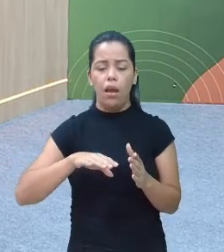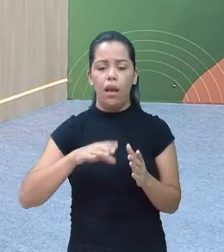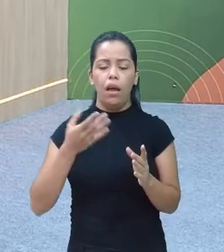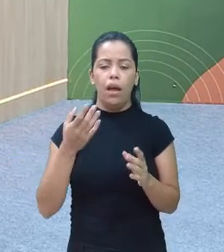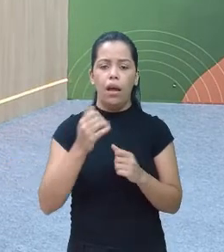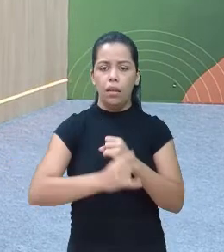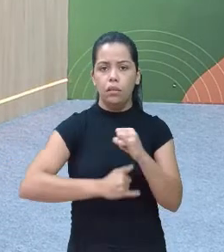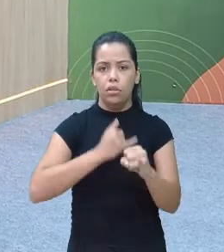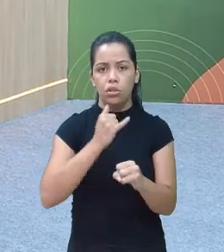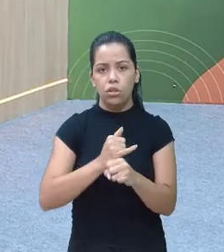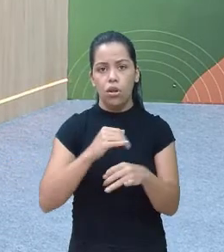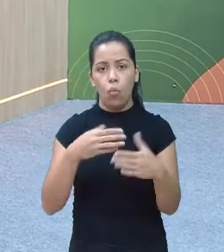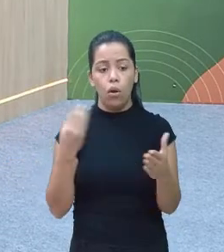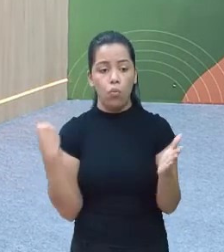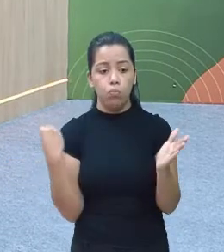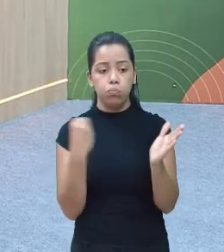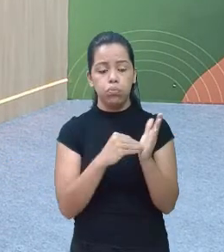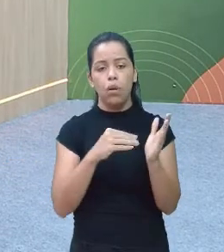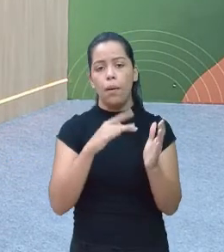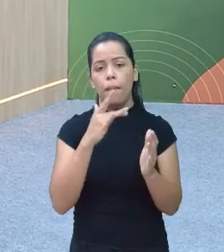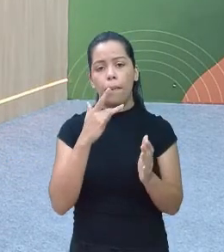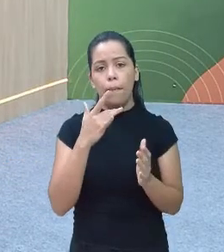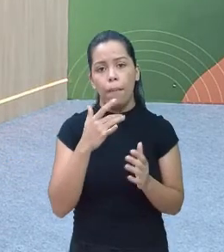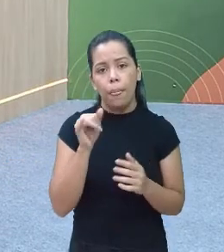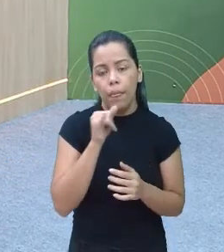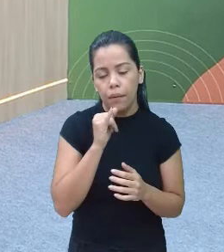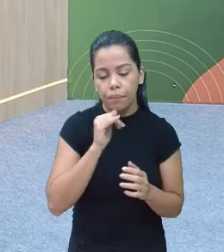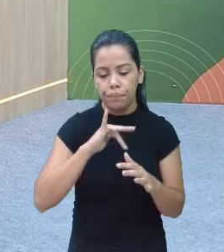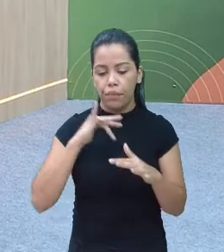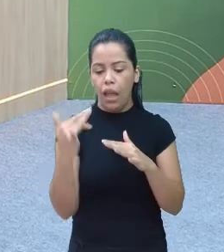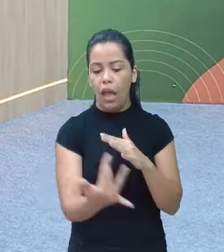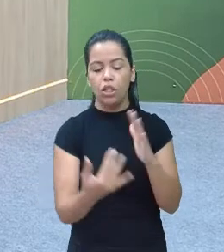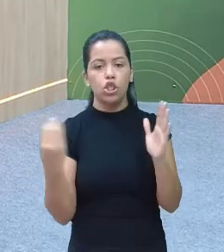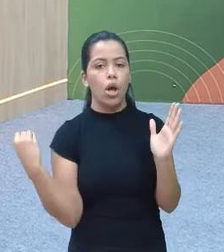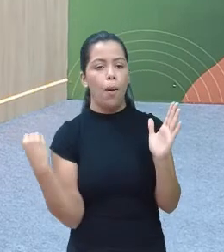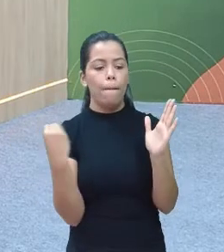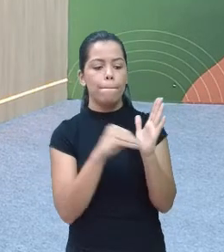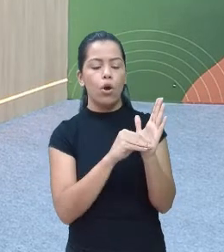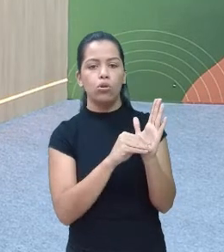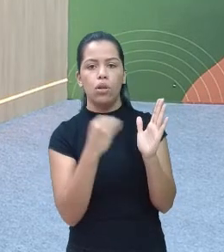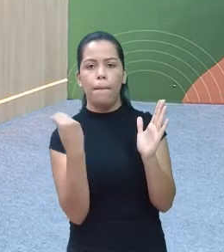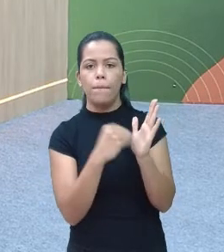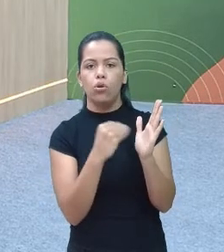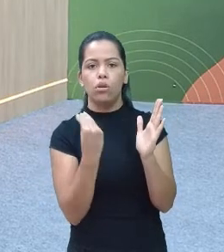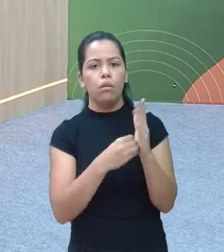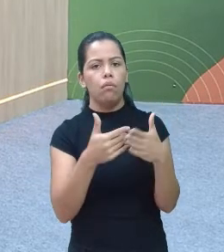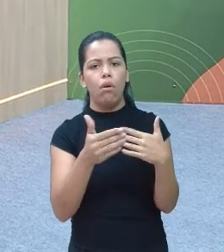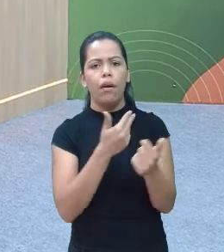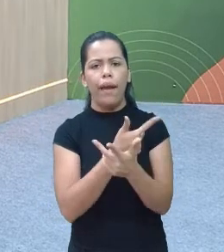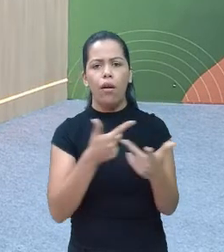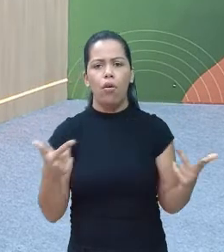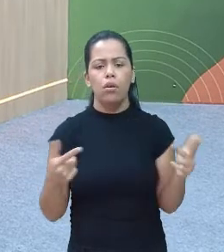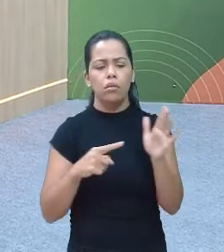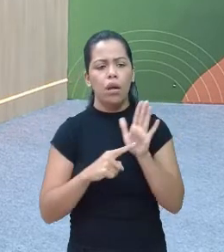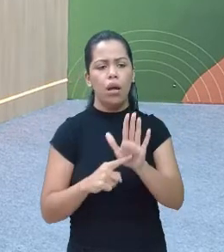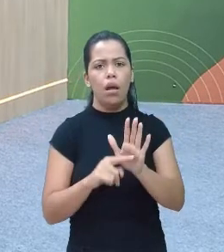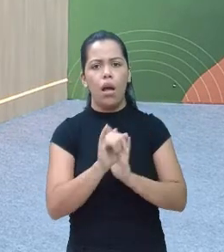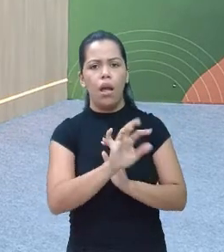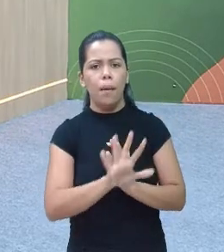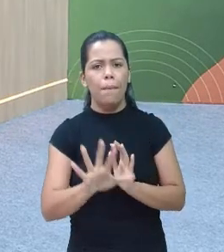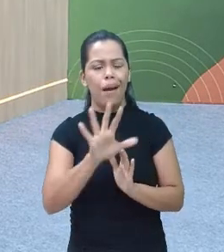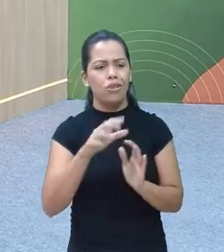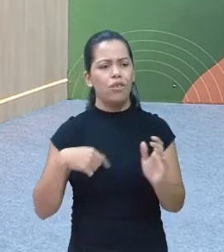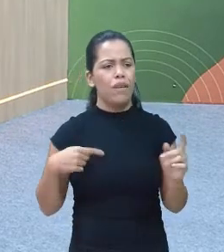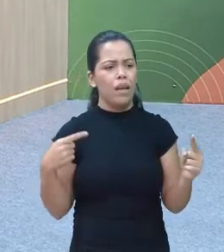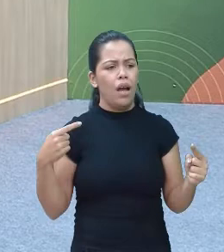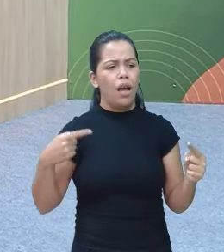quando postam se sentem muito mal, porque a comparação online faz isso com a gente entra em competição um com o outro para ver quem é mais bonito,